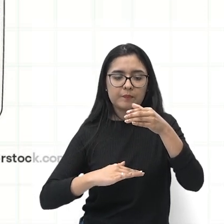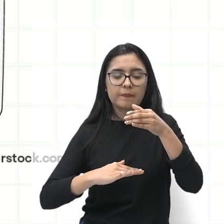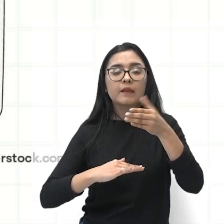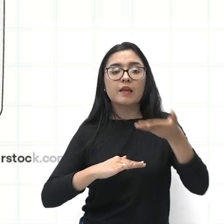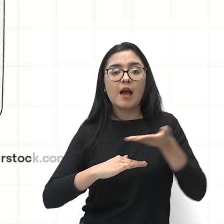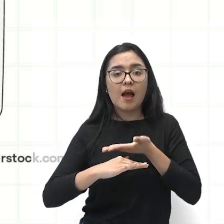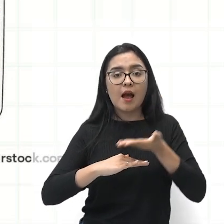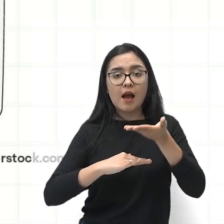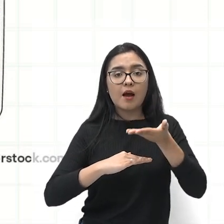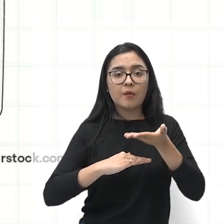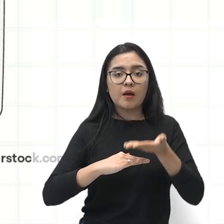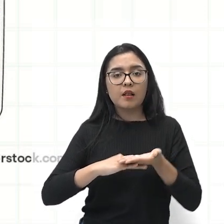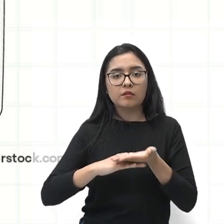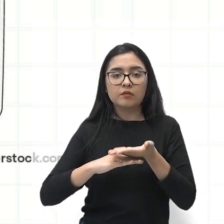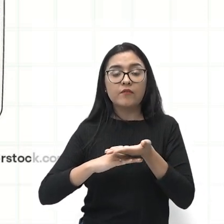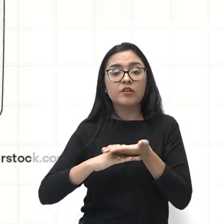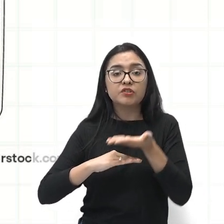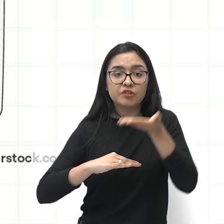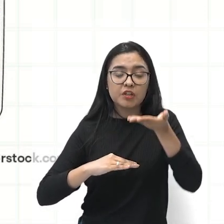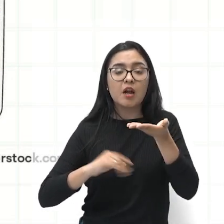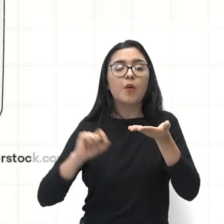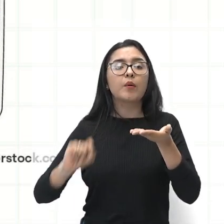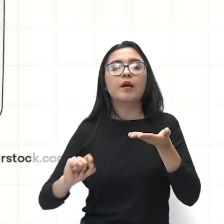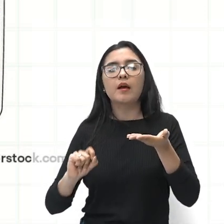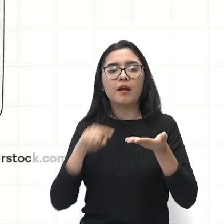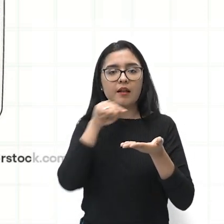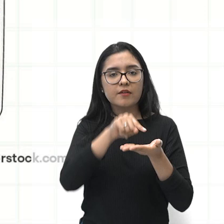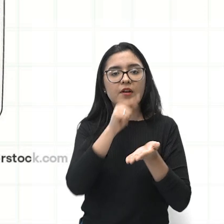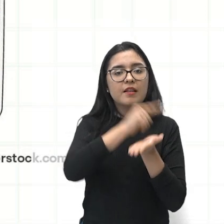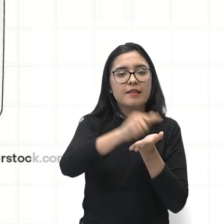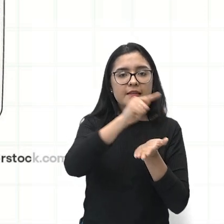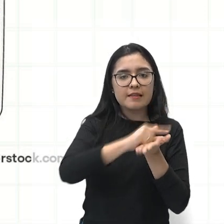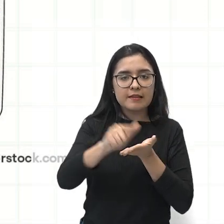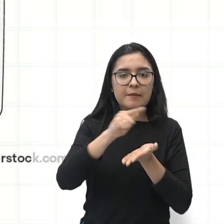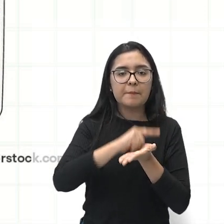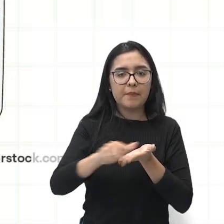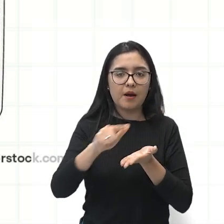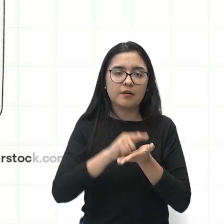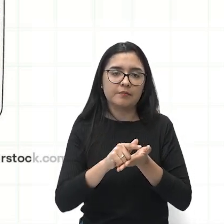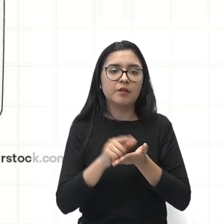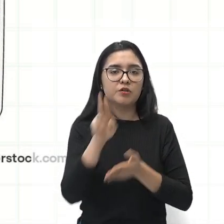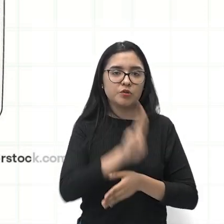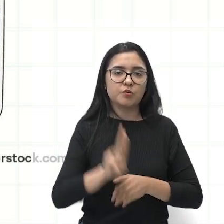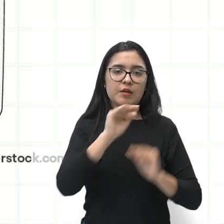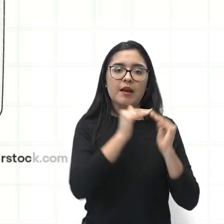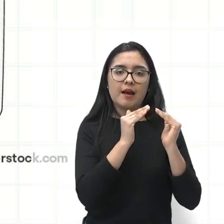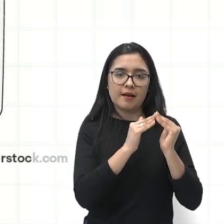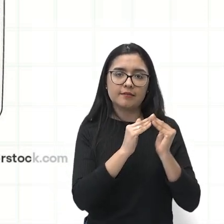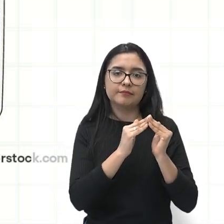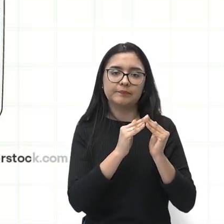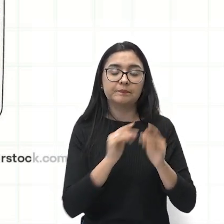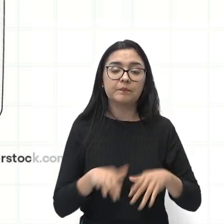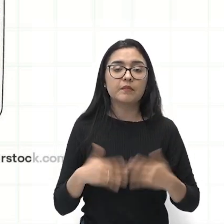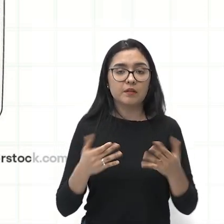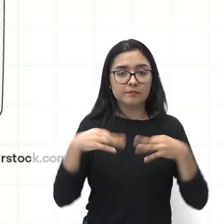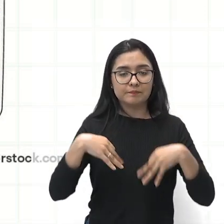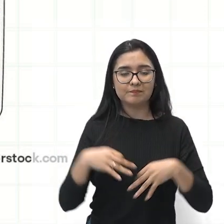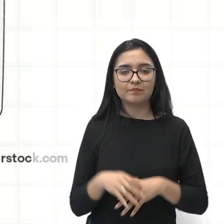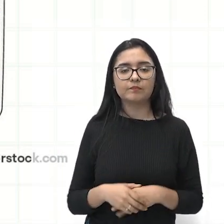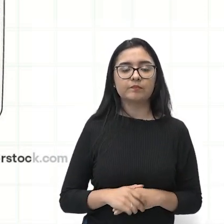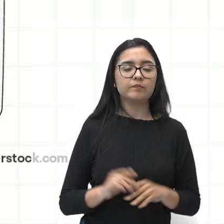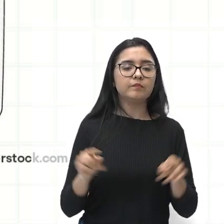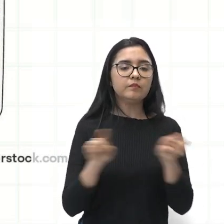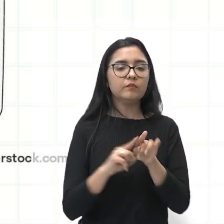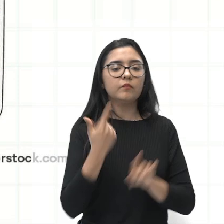de cima é retirada para ser ali tratada e levada até a nossa residência, certo?